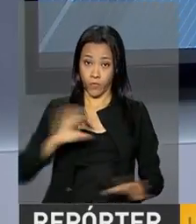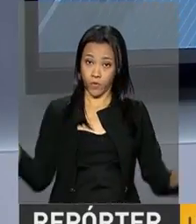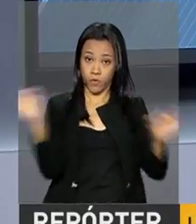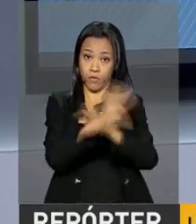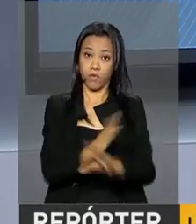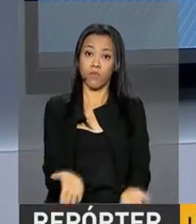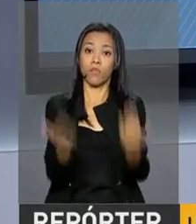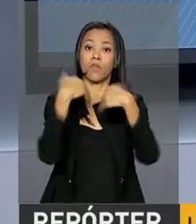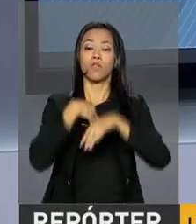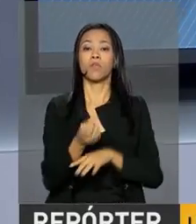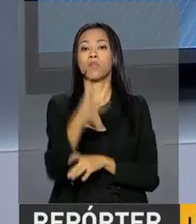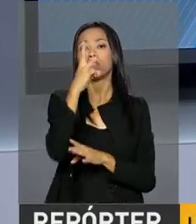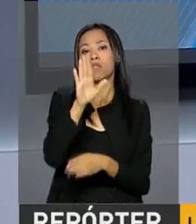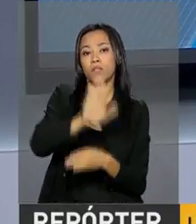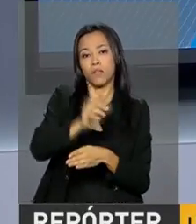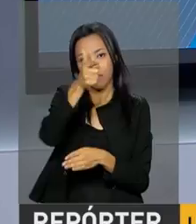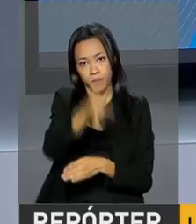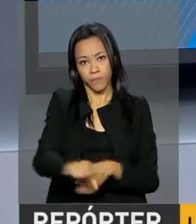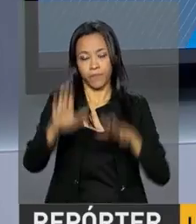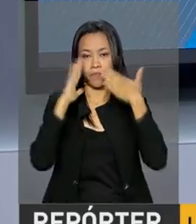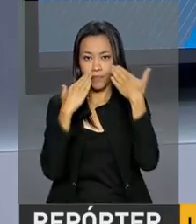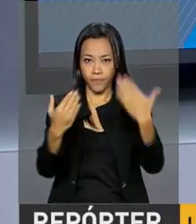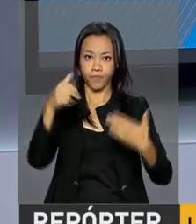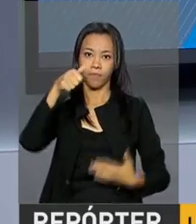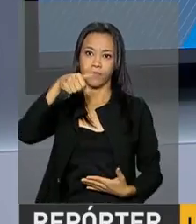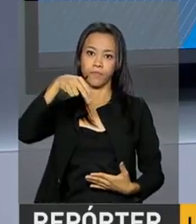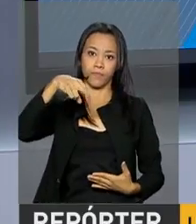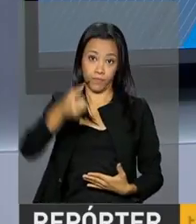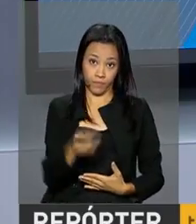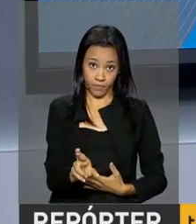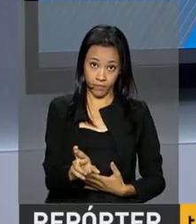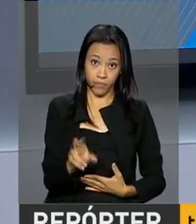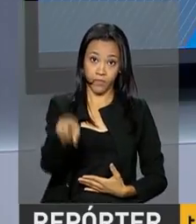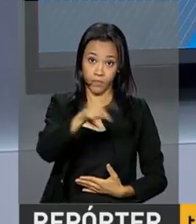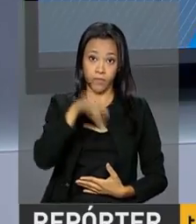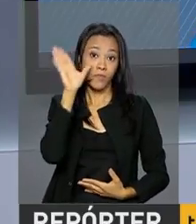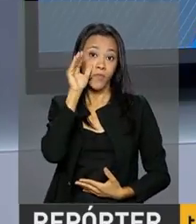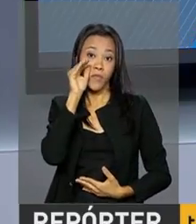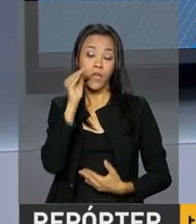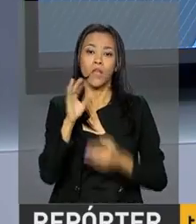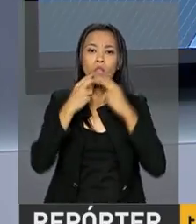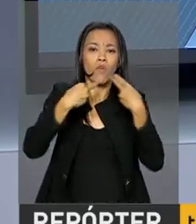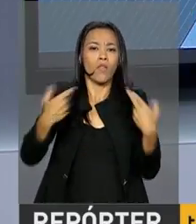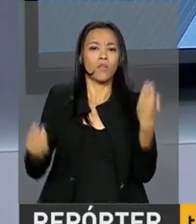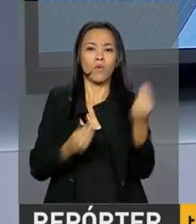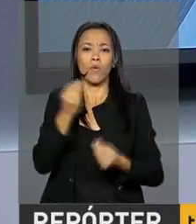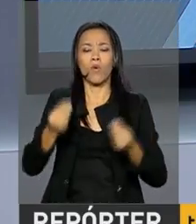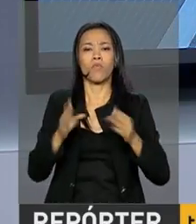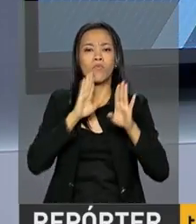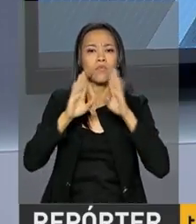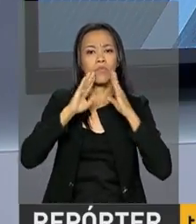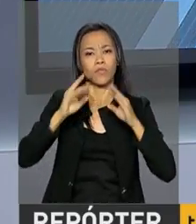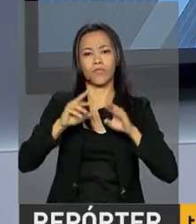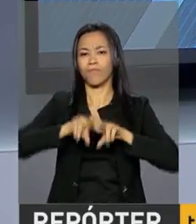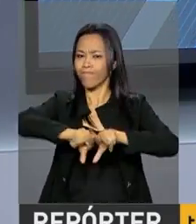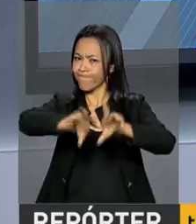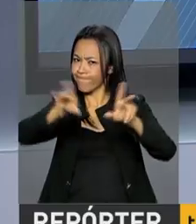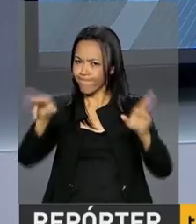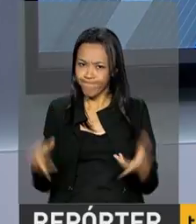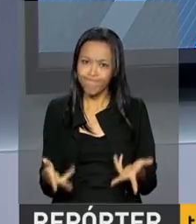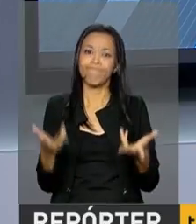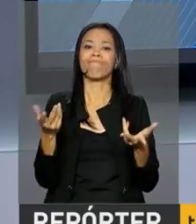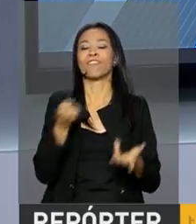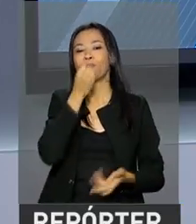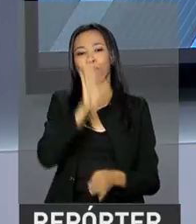voltamos às três da tarde na próxima edição do repórter ele br você acompanha as novidades também em nossas redes sociais